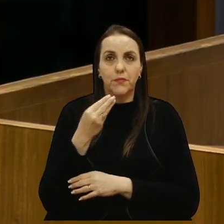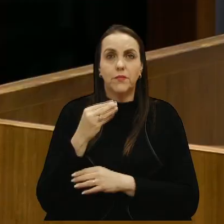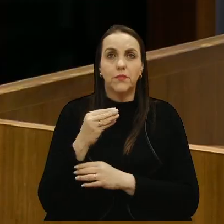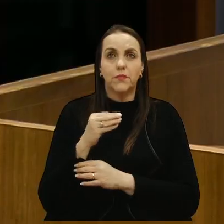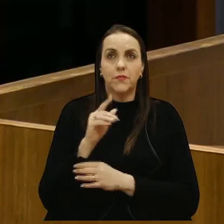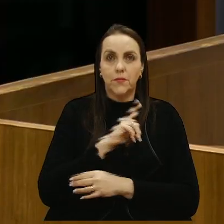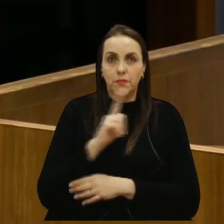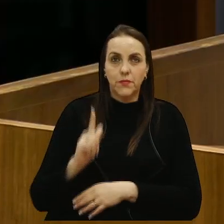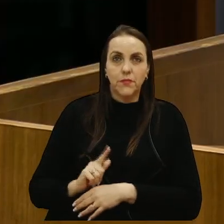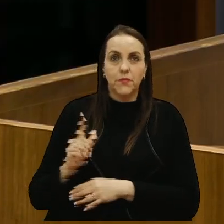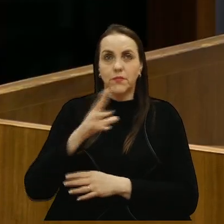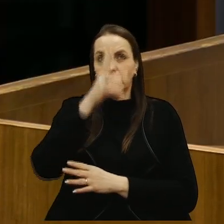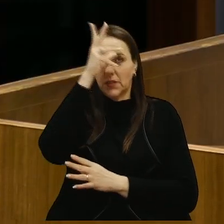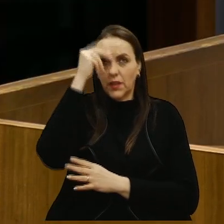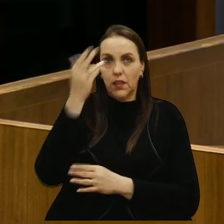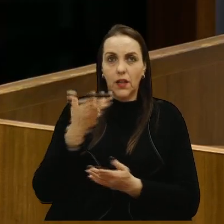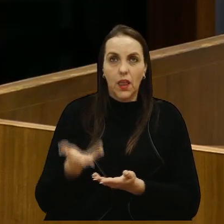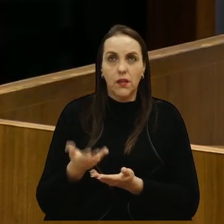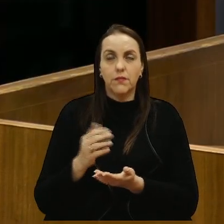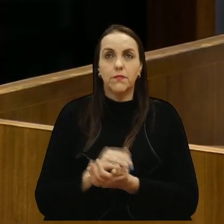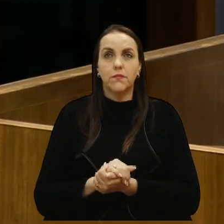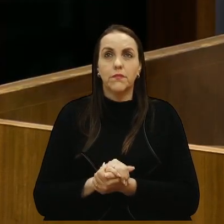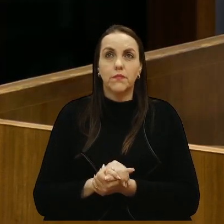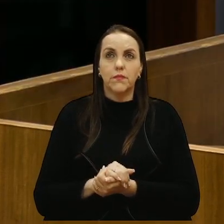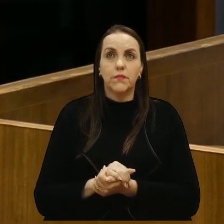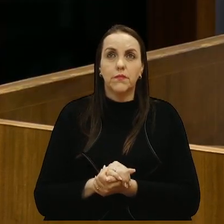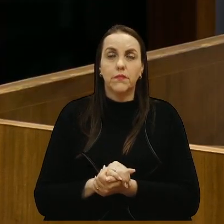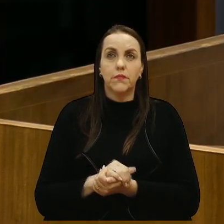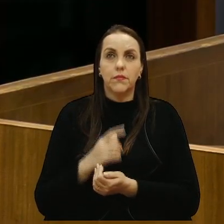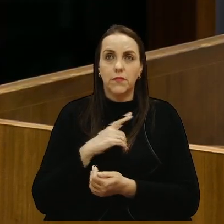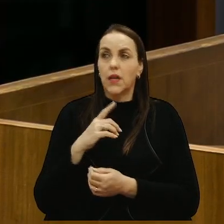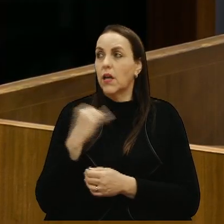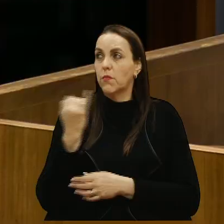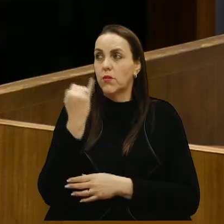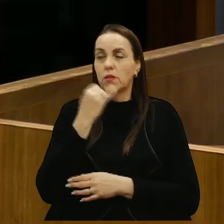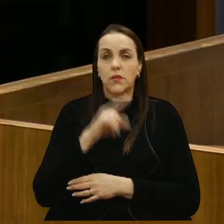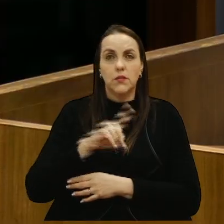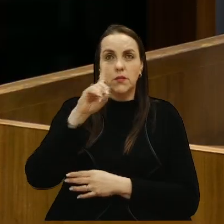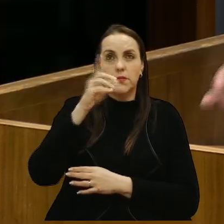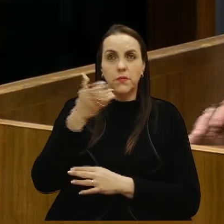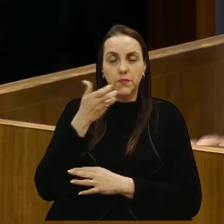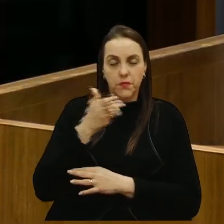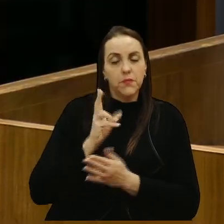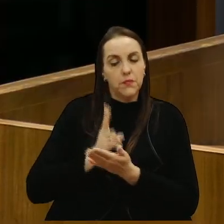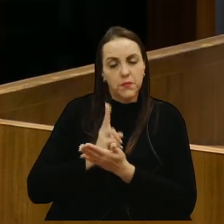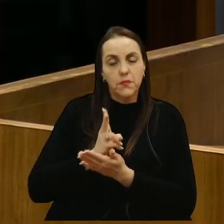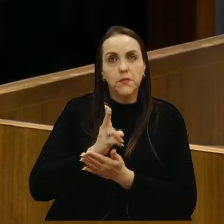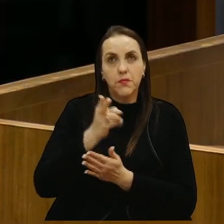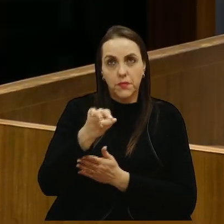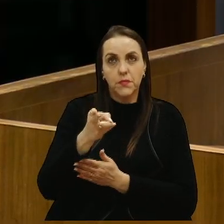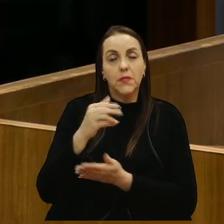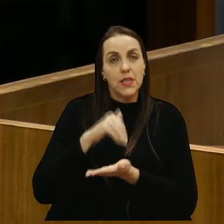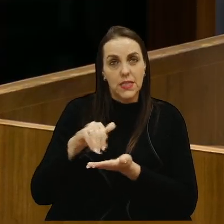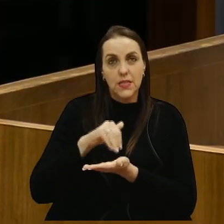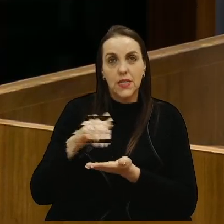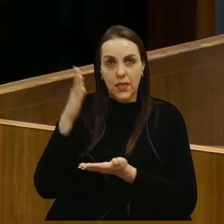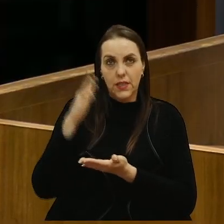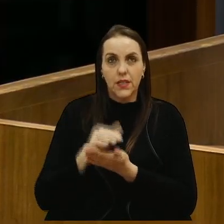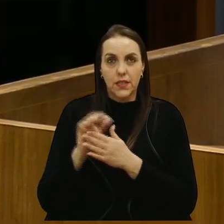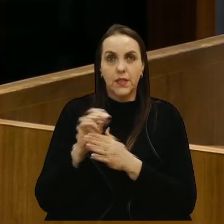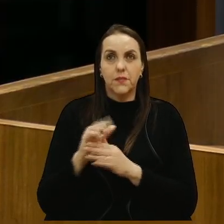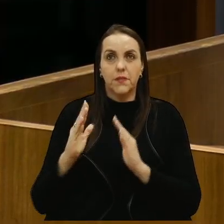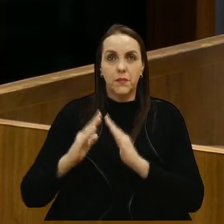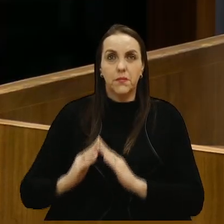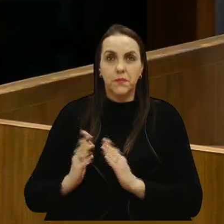enfim, a gente tem esse projeto que é bem importante e que, se Deus quiser, vai ter sequência lá na Secretaria de